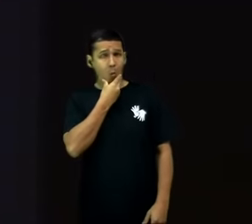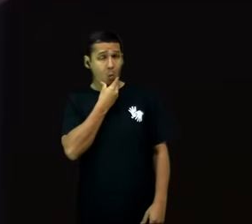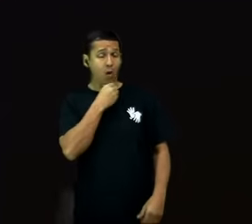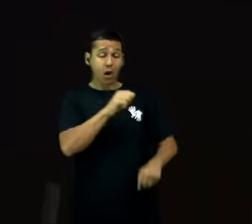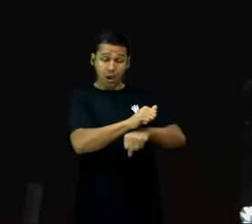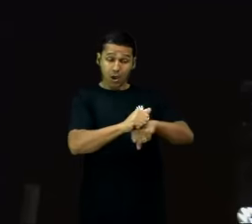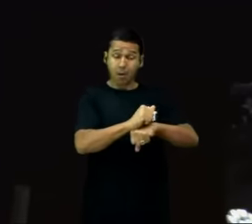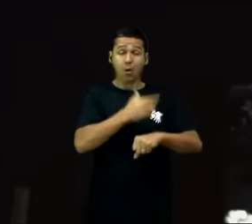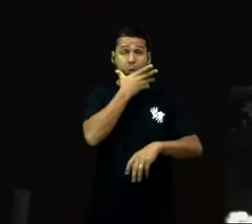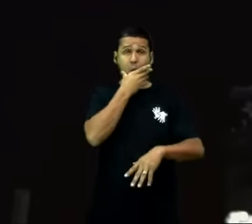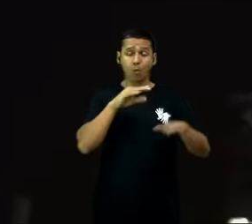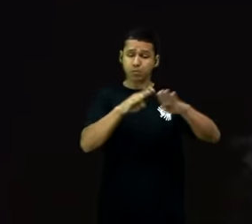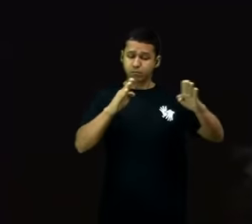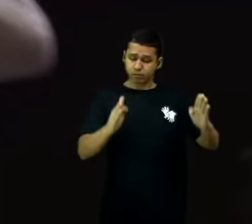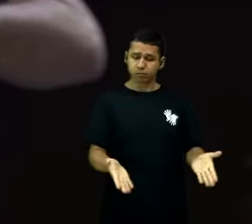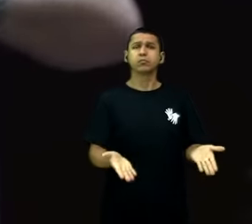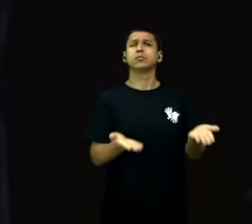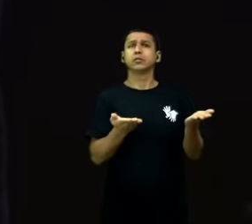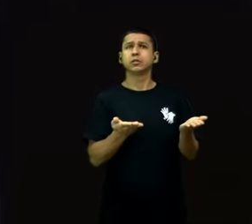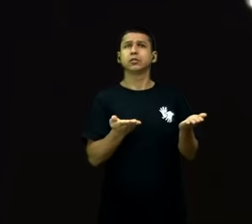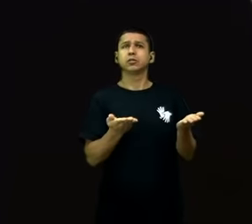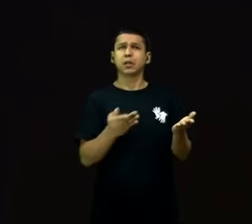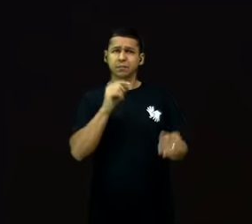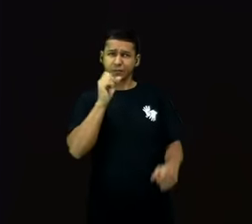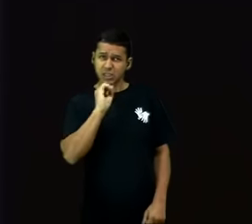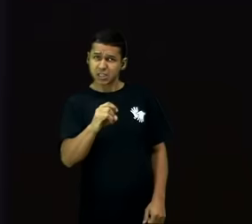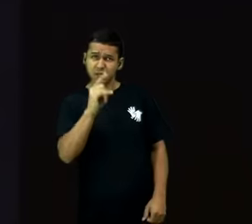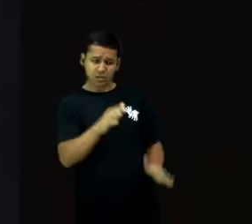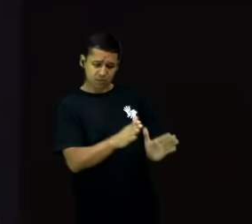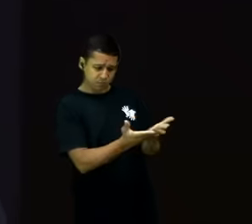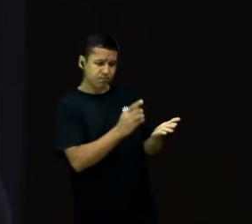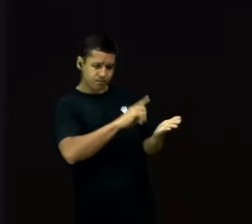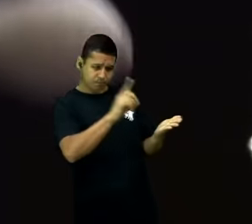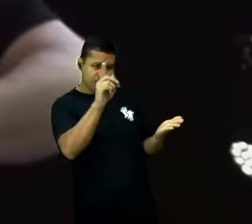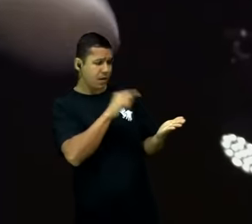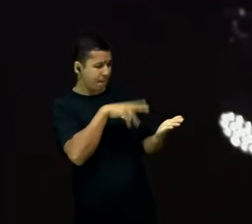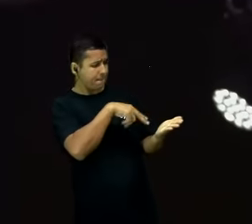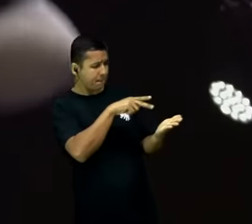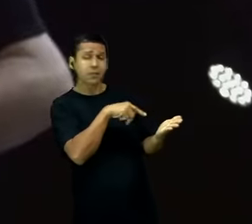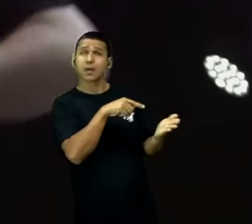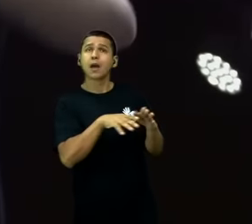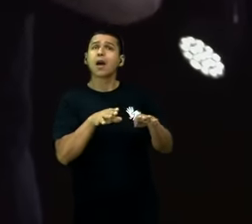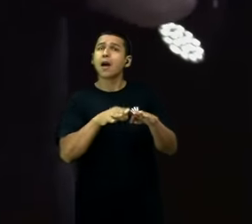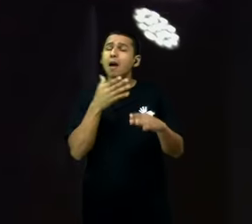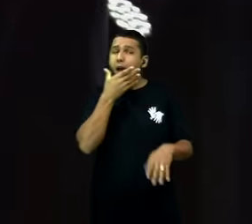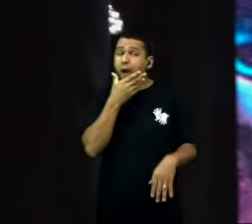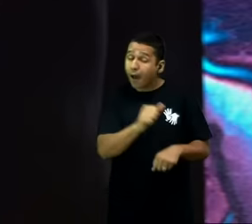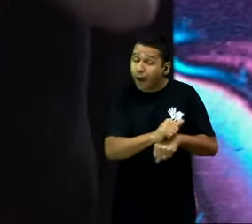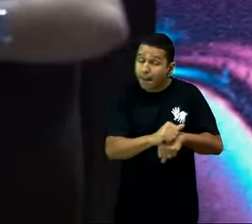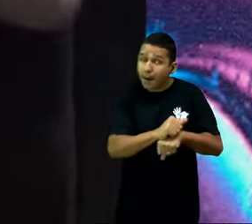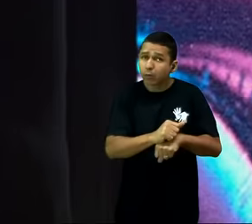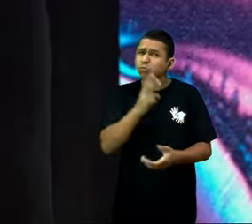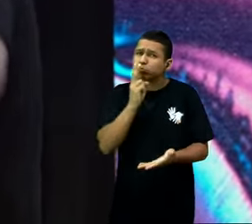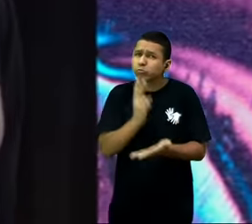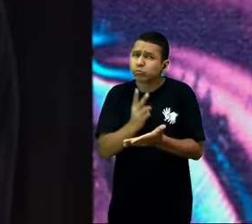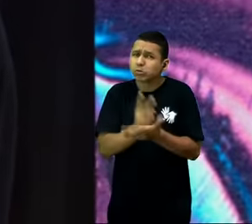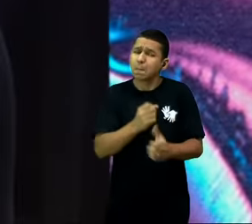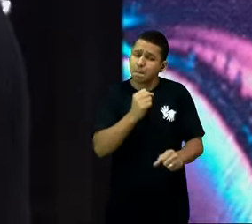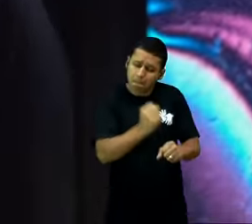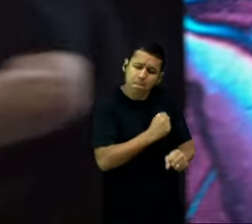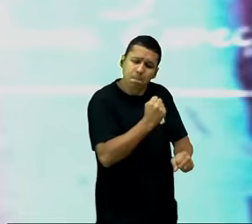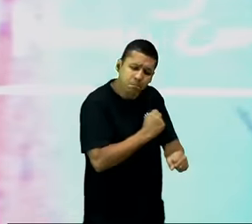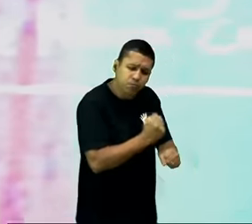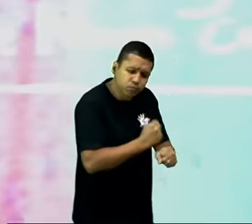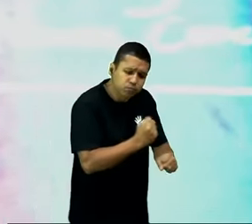Abraão era um homem de altares. Se você for pegar a Bíblia, você vai ver que Abraão sempre construía altares a Deus para invocar a Deus, e naquele tempo essa era a forma de se invocar a